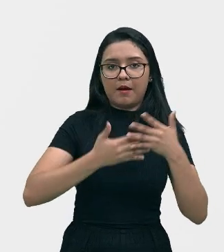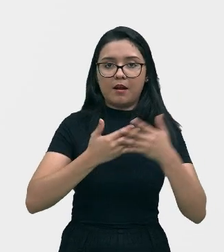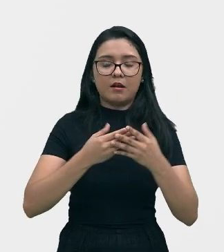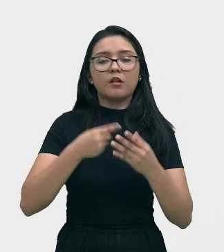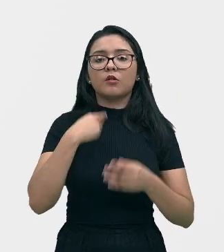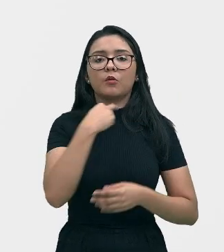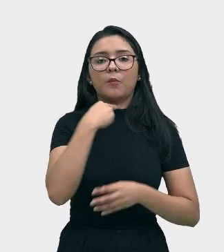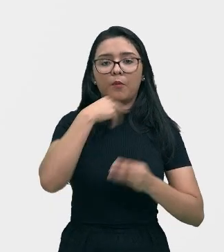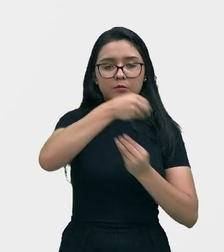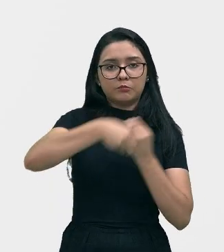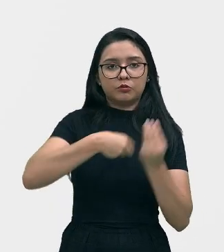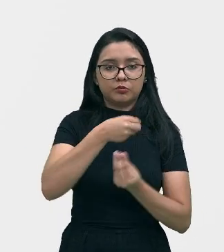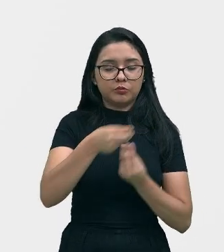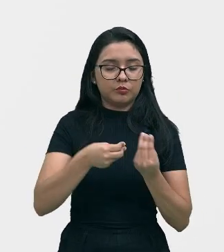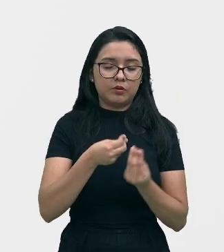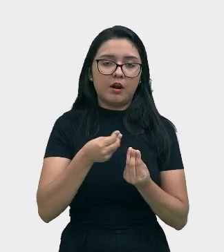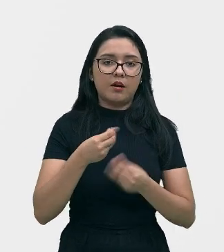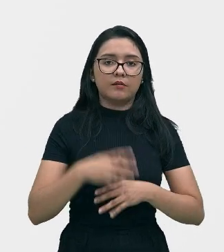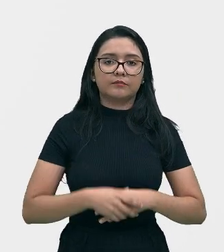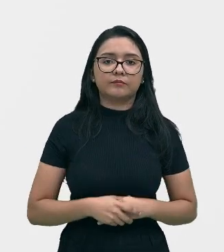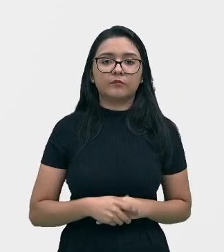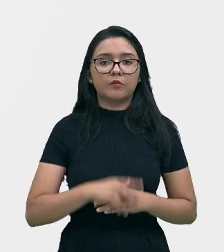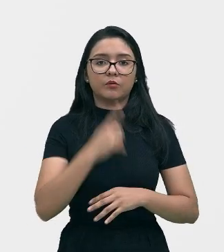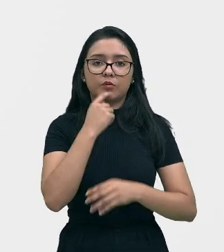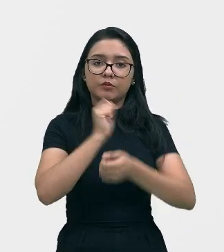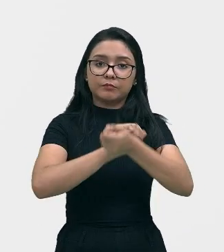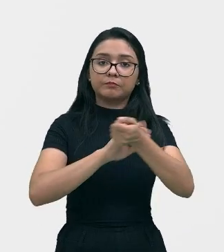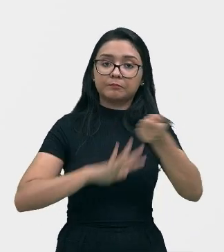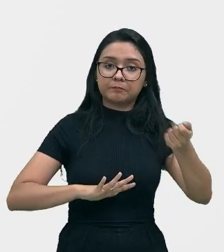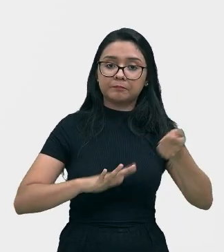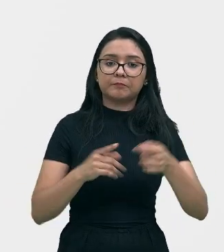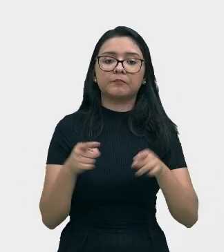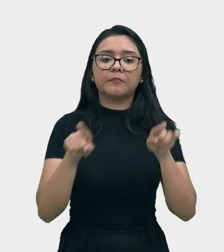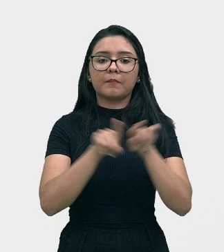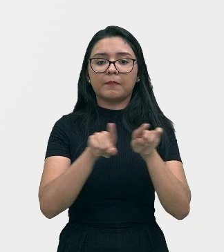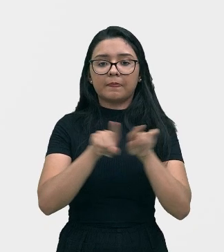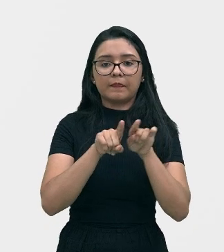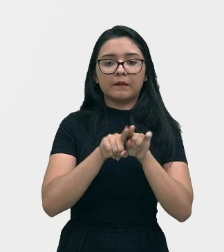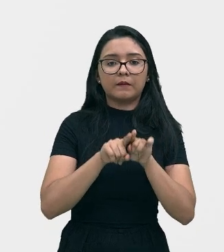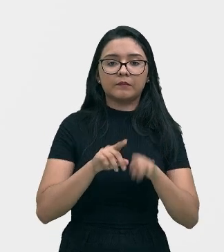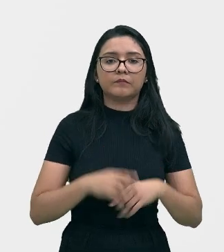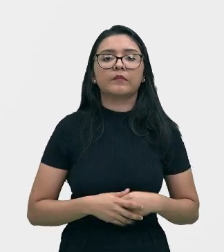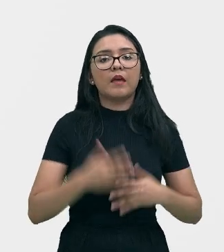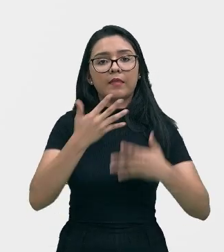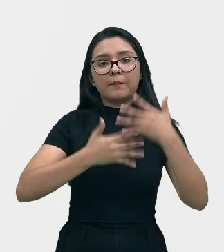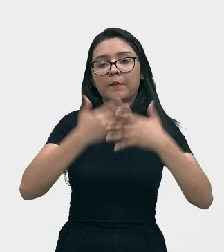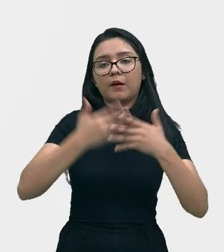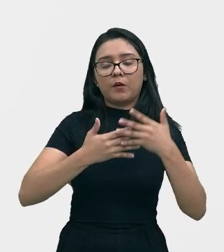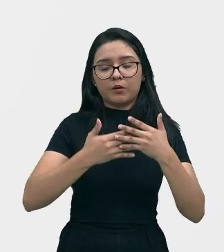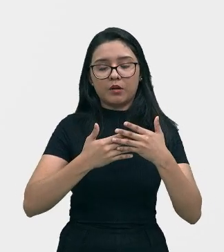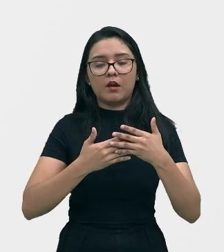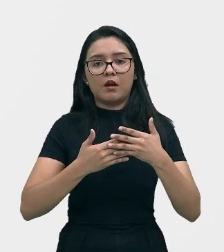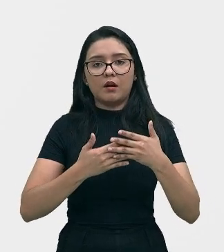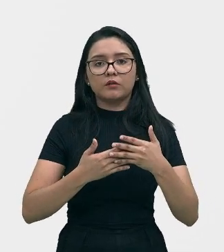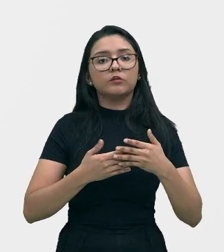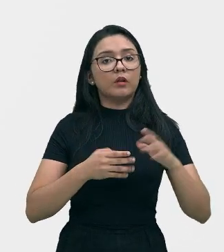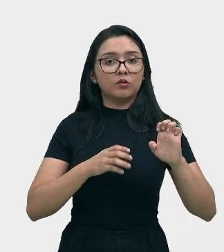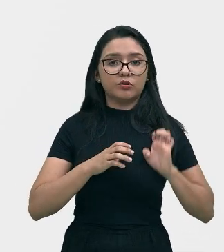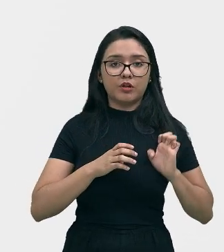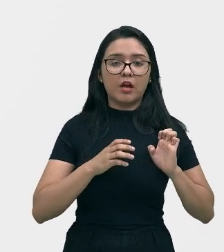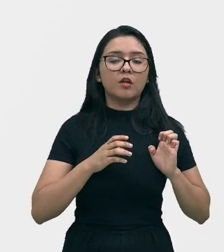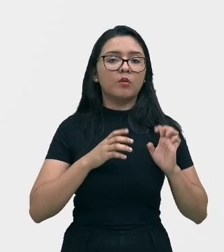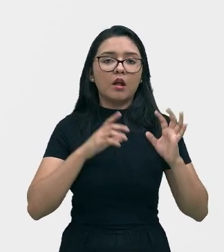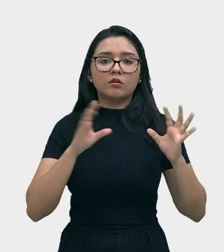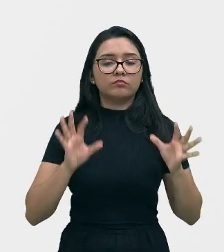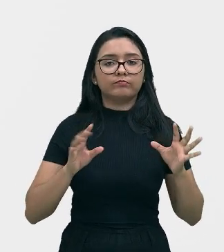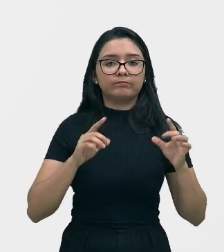sempre seguir o seu caminho, tá? E a válvula mitral, que impede o refluxo de sangue do átrio esquerdo para